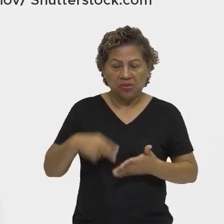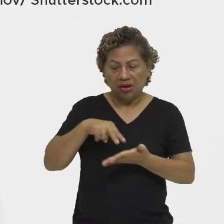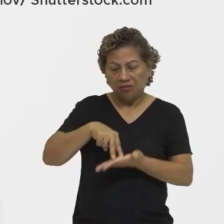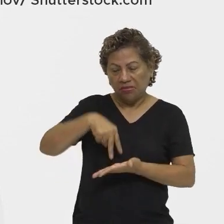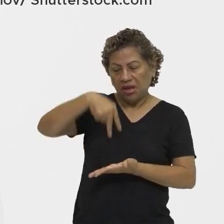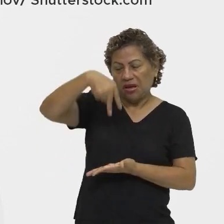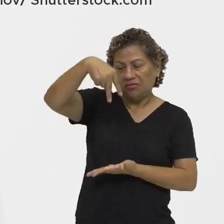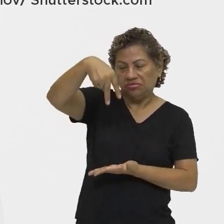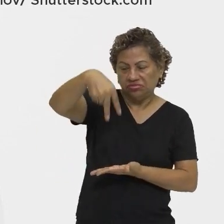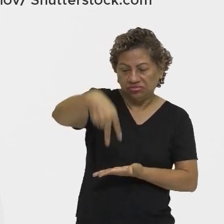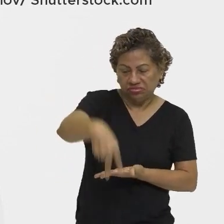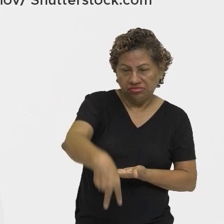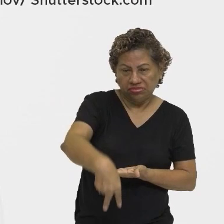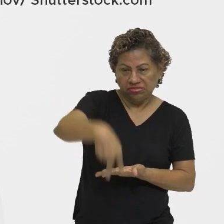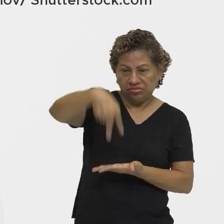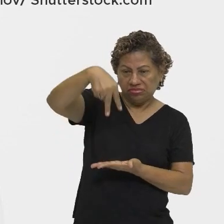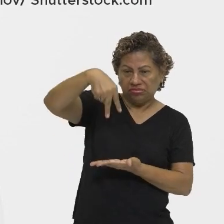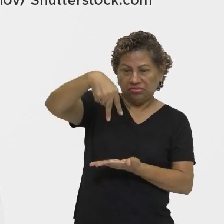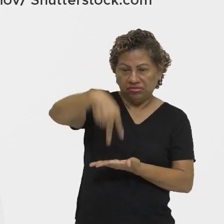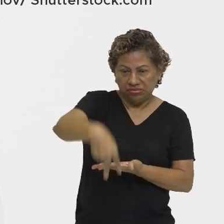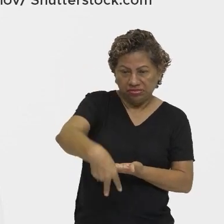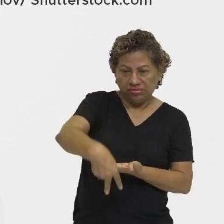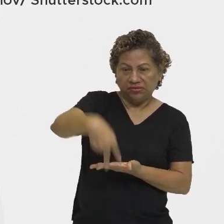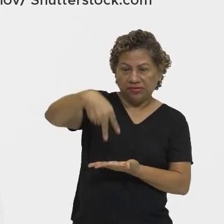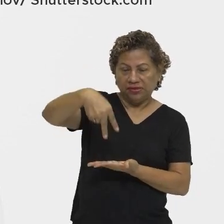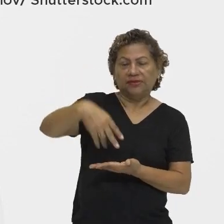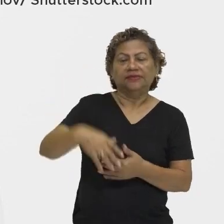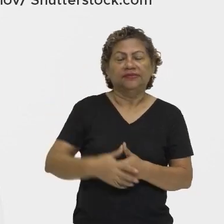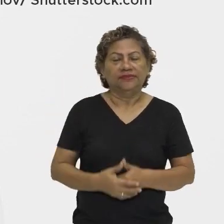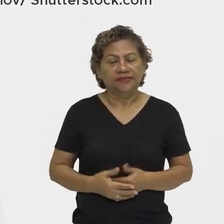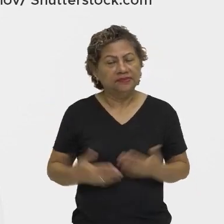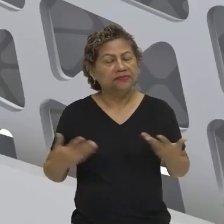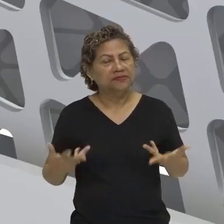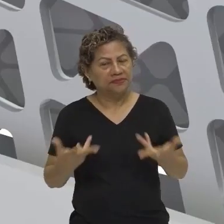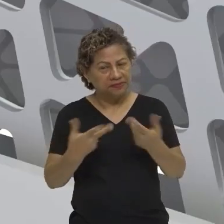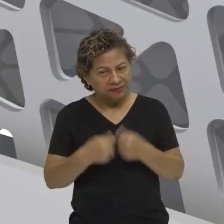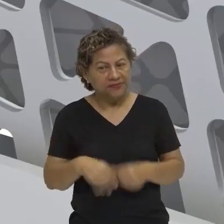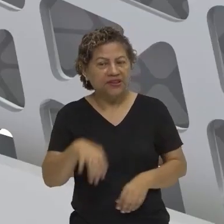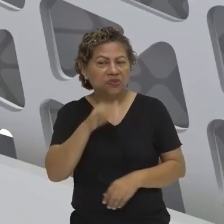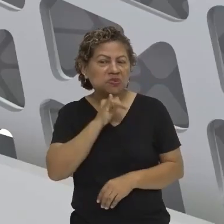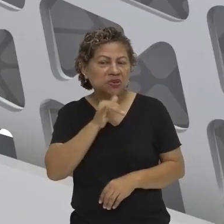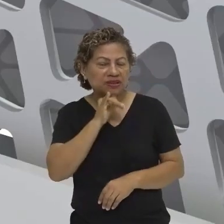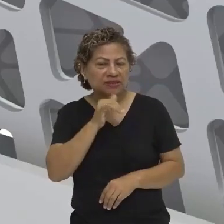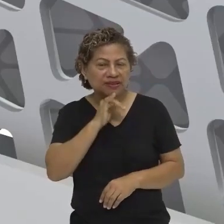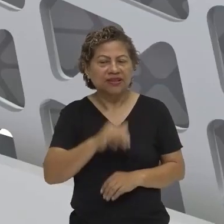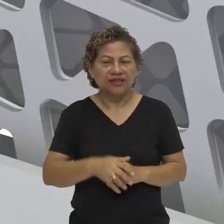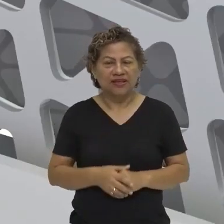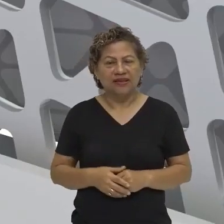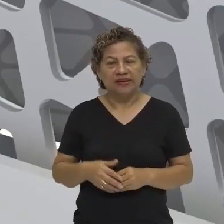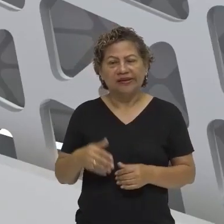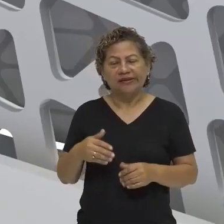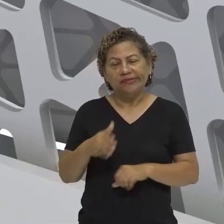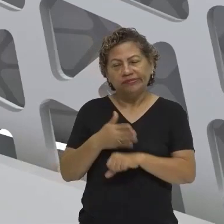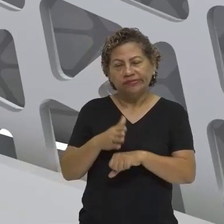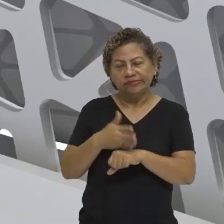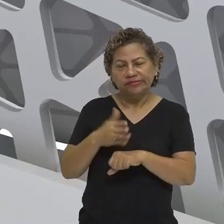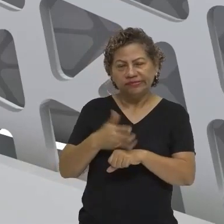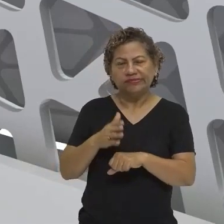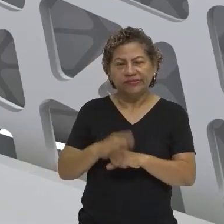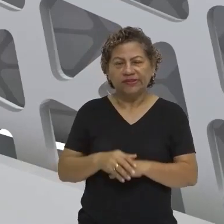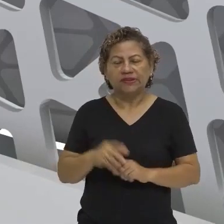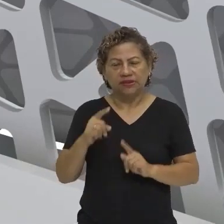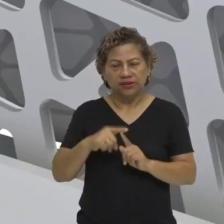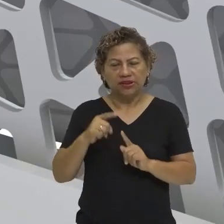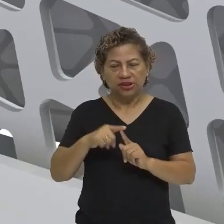de pular de bungee jump sabe disso. Então aí no bungee jump é um exemplo prático da energia